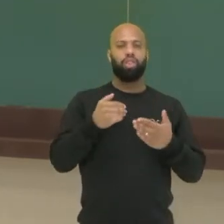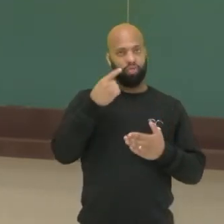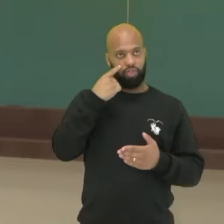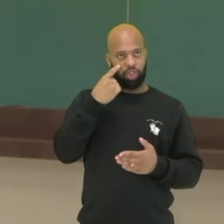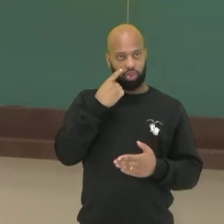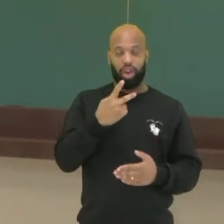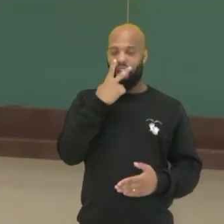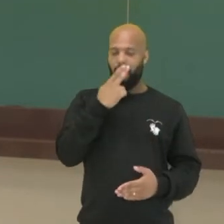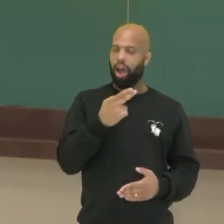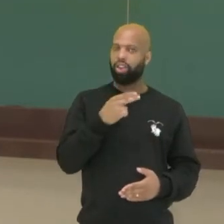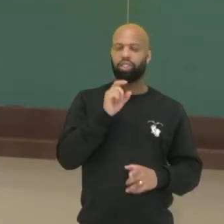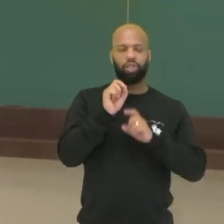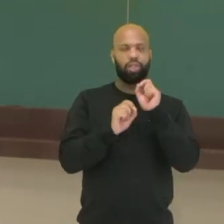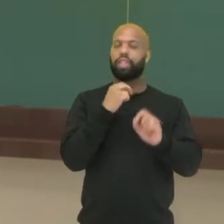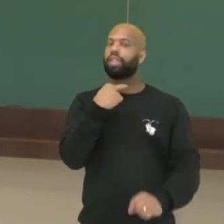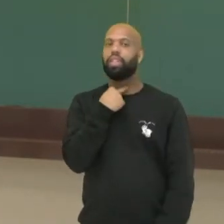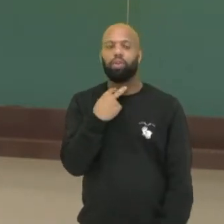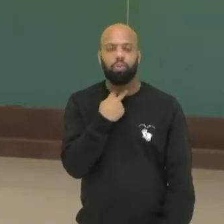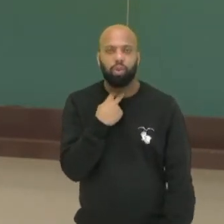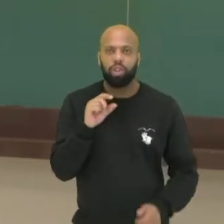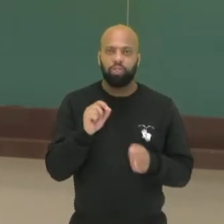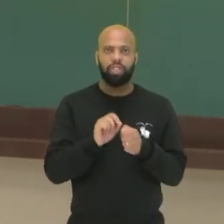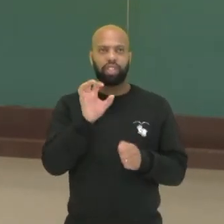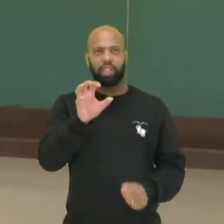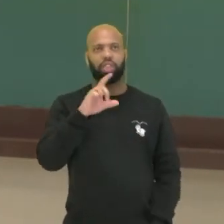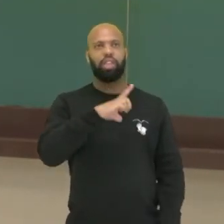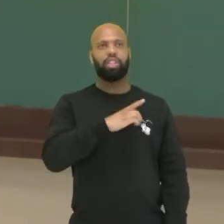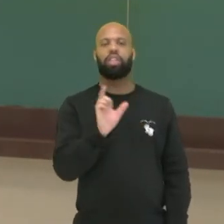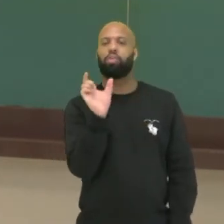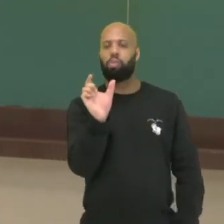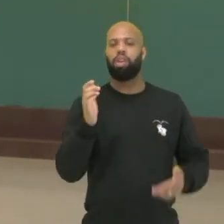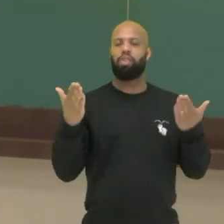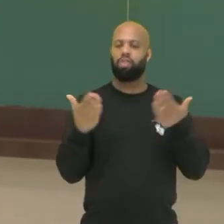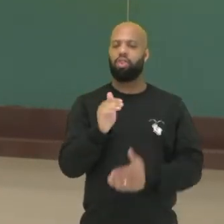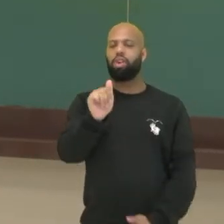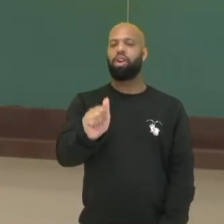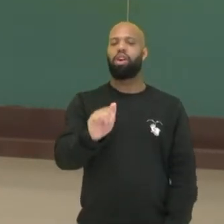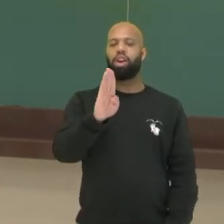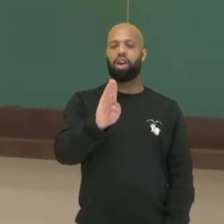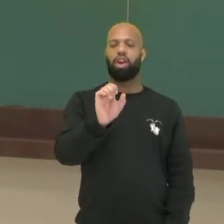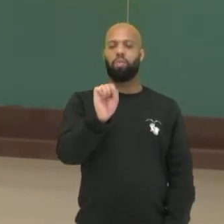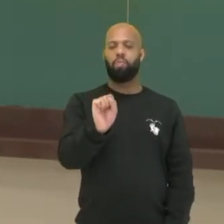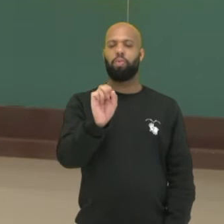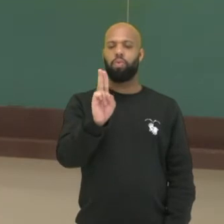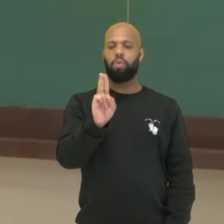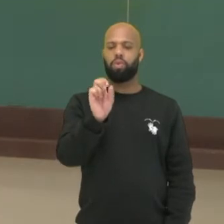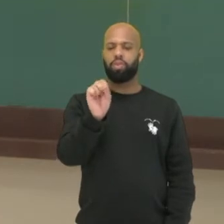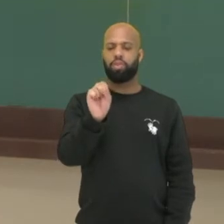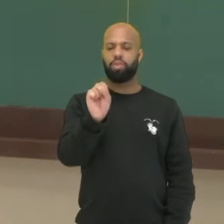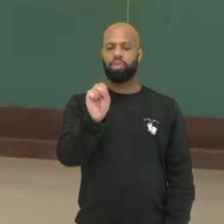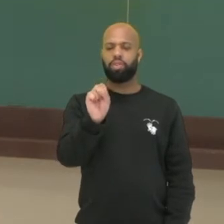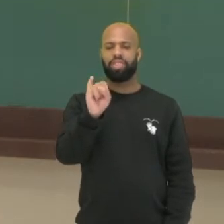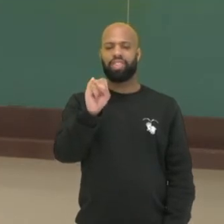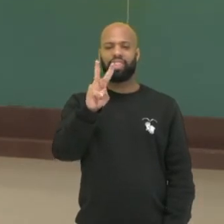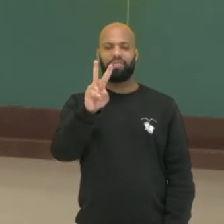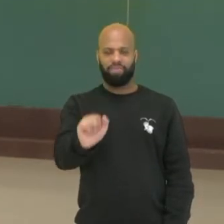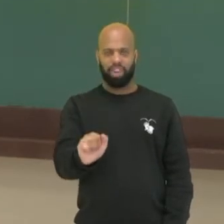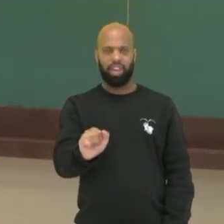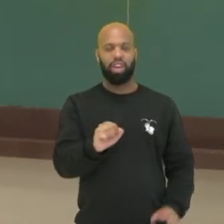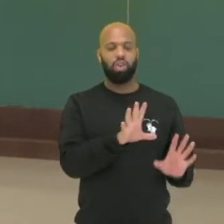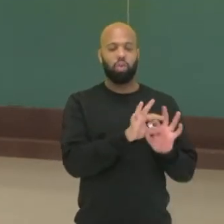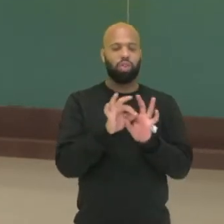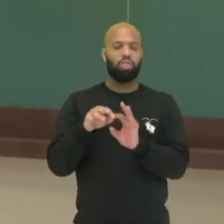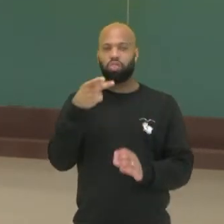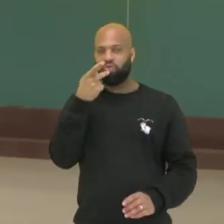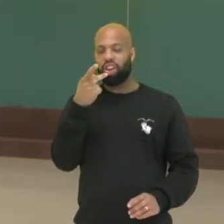Considera abusiva. Vejam que a palavra abusiva, ela foi utilizada aqui num contexto para deixar bem